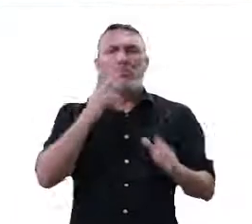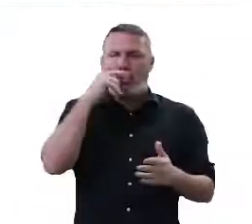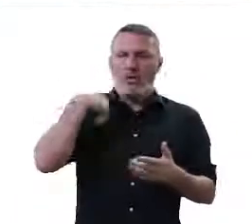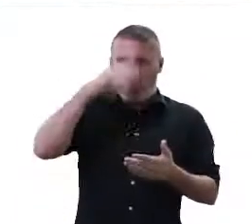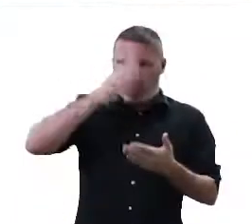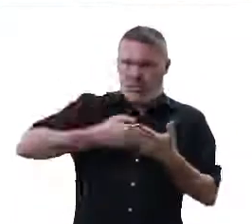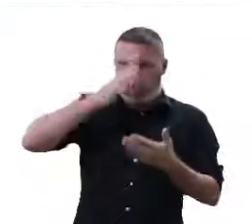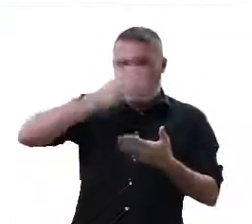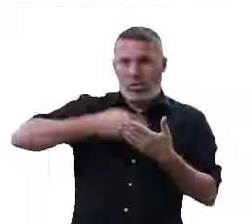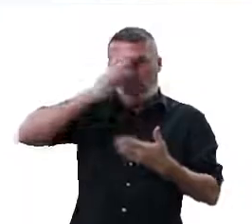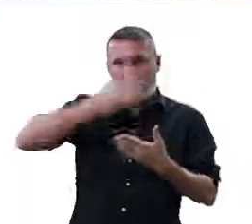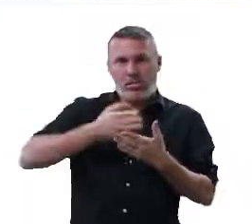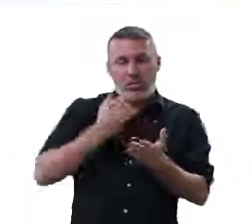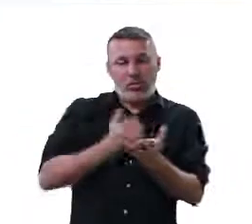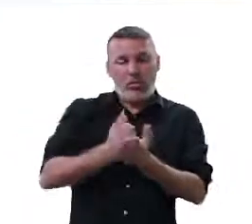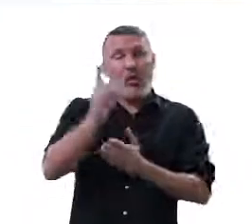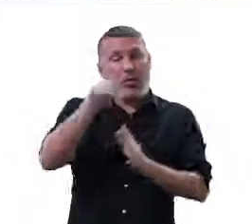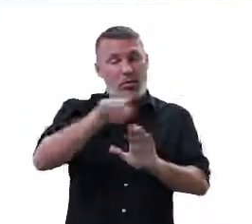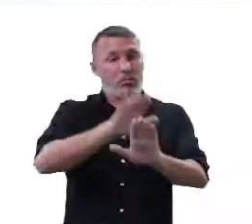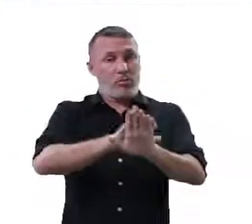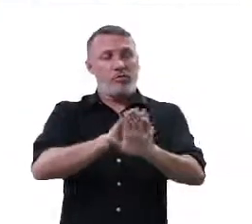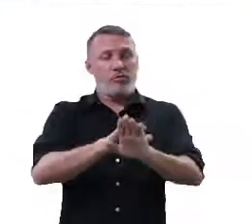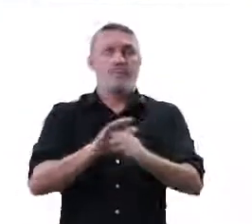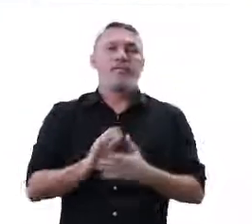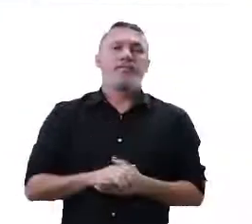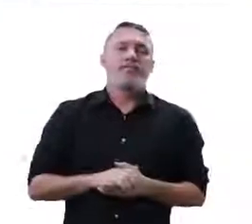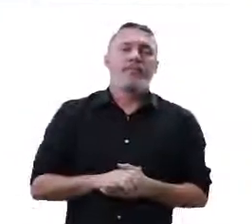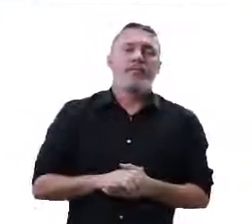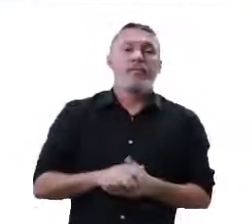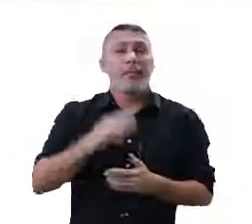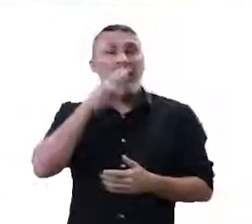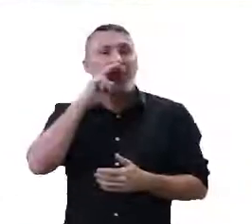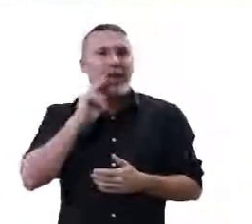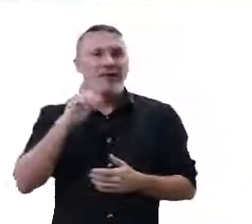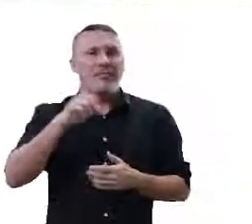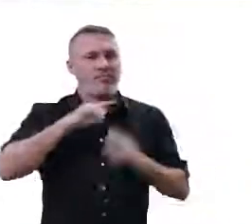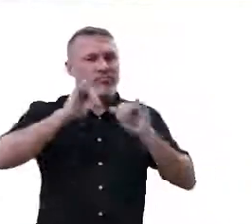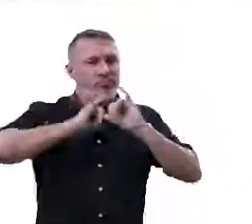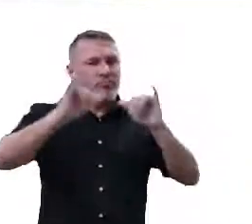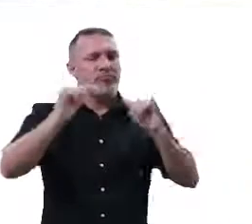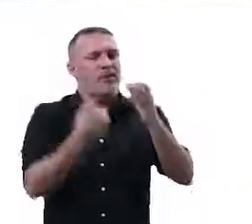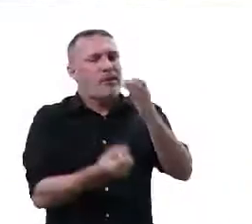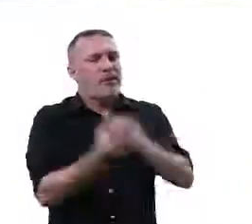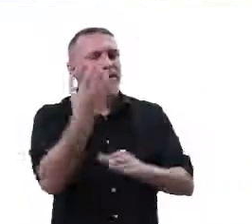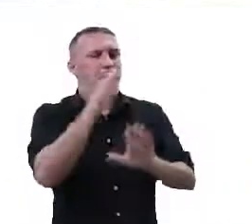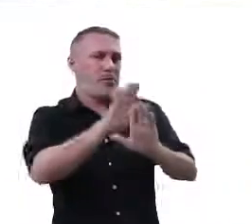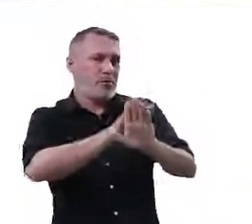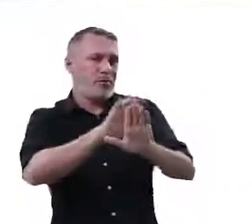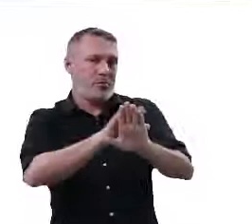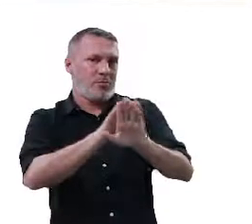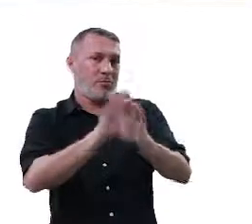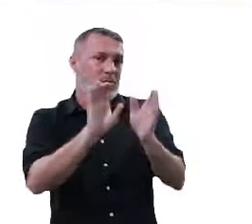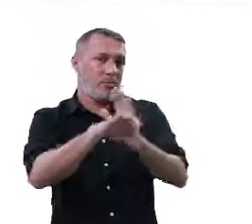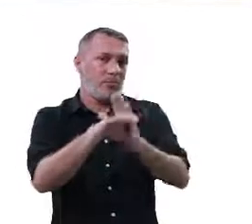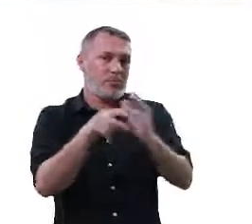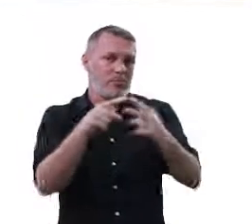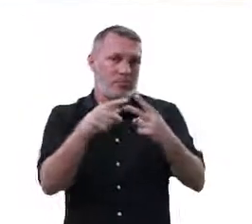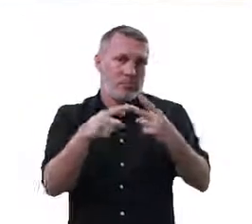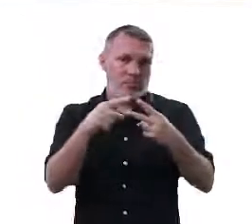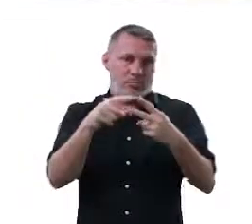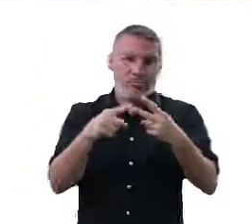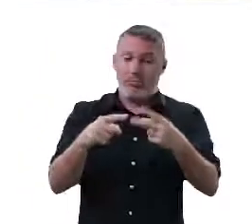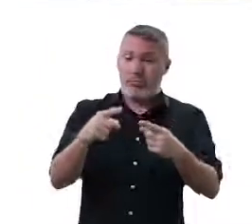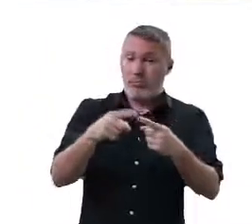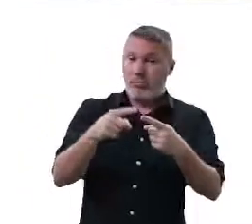explicações, certo? Então, a ideologia é isso. O Marx, por exemplo, ele vai desenvolver essa ideia, né, esse conceito de ideologia em